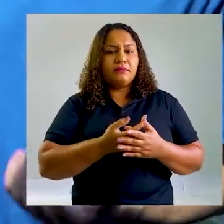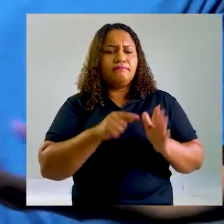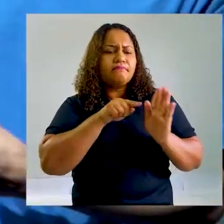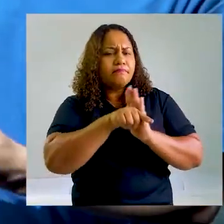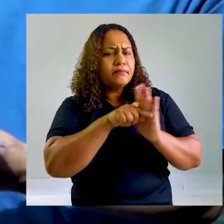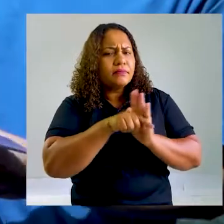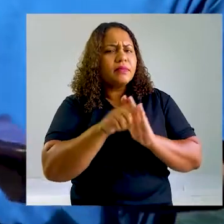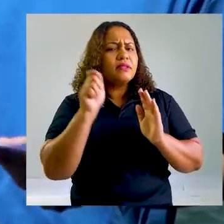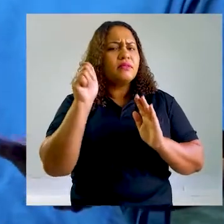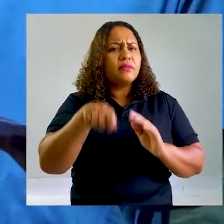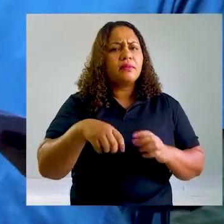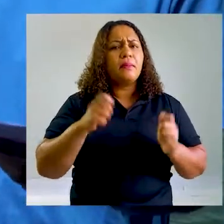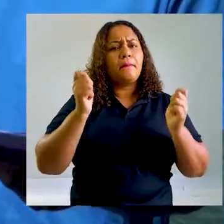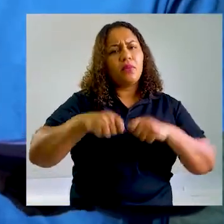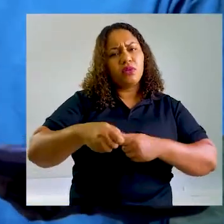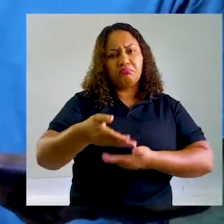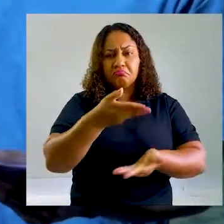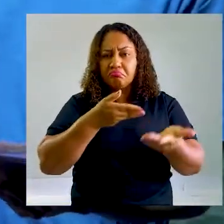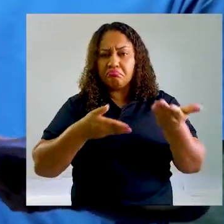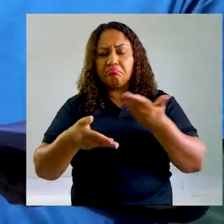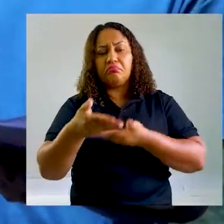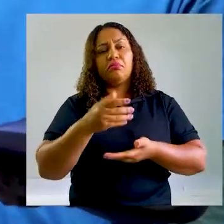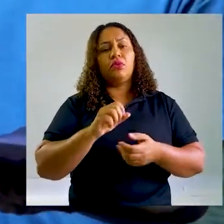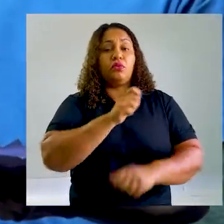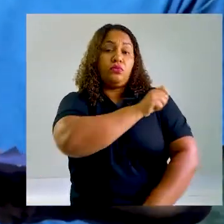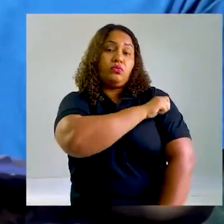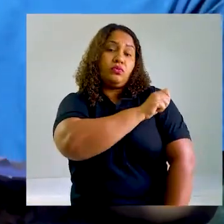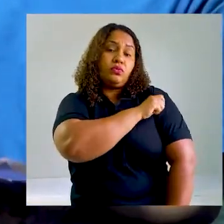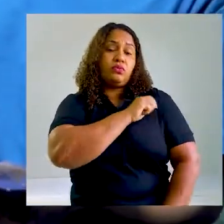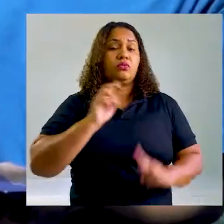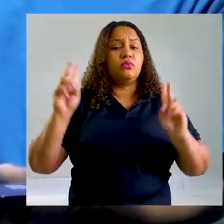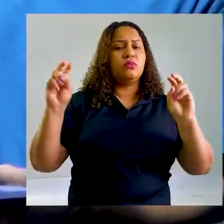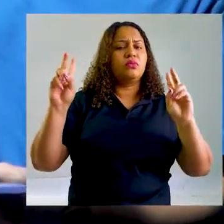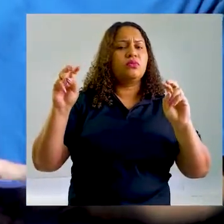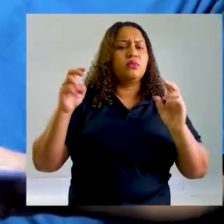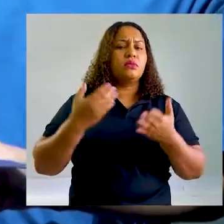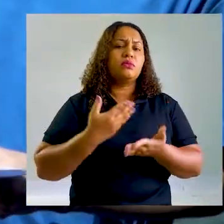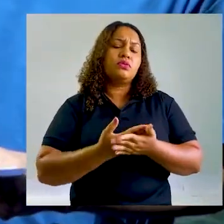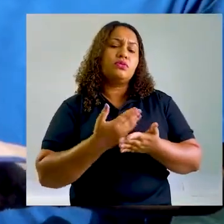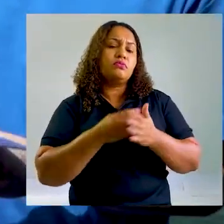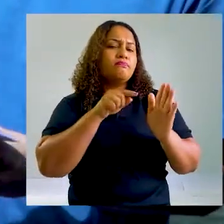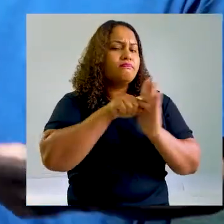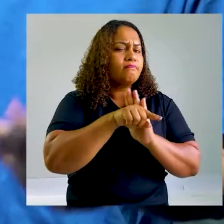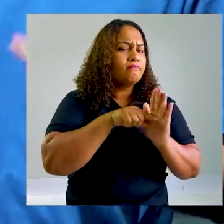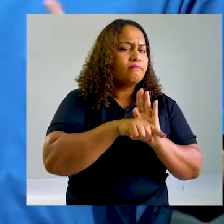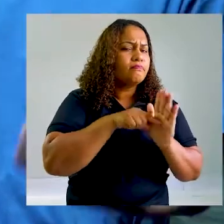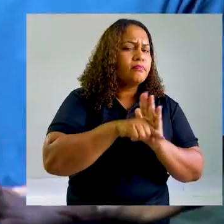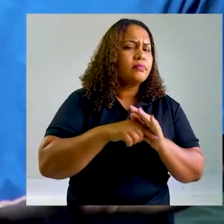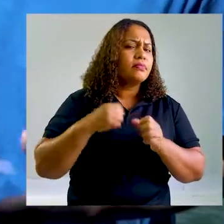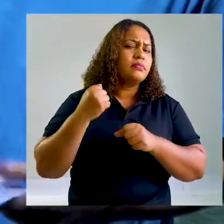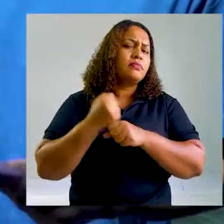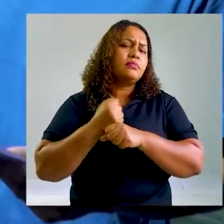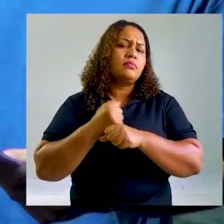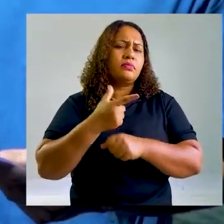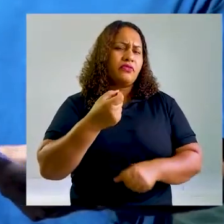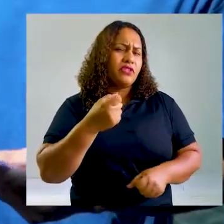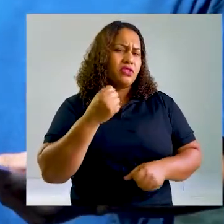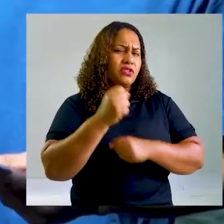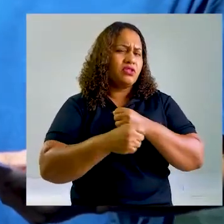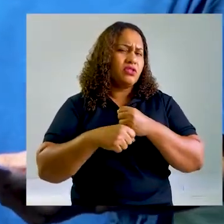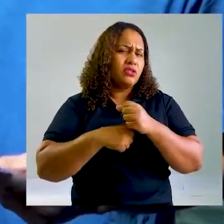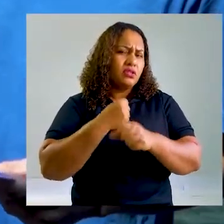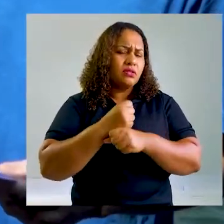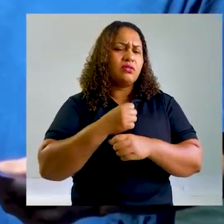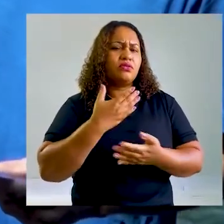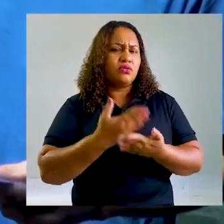resultados que o senhor poderia socializar com os nossos alunos, né, sobre esses estudos e pesquisas que o senhor vem desenvolvendo ao longo desses anos sobre as águas do rio